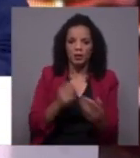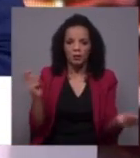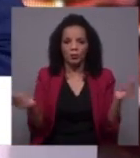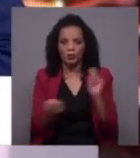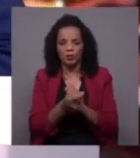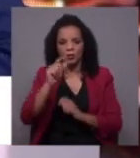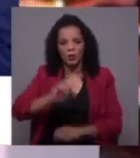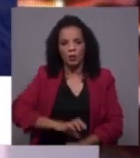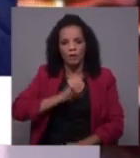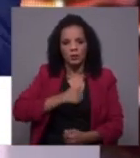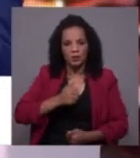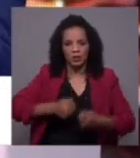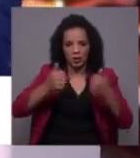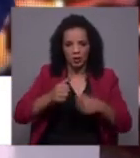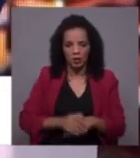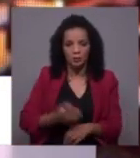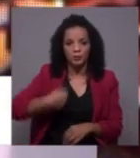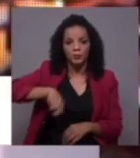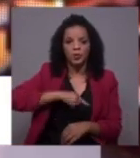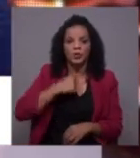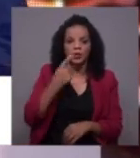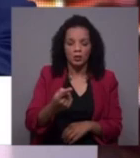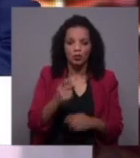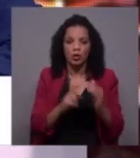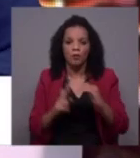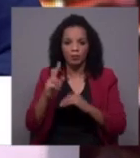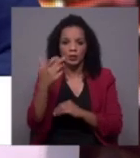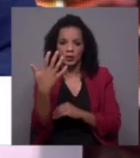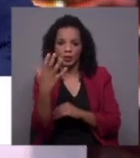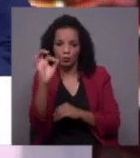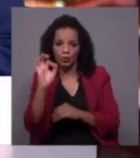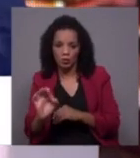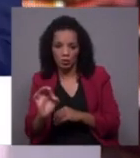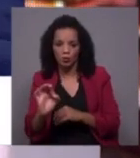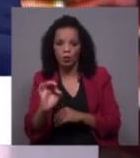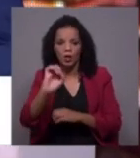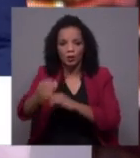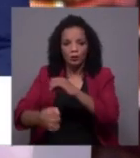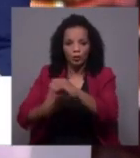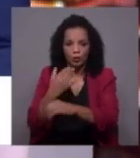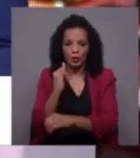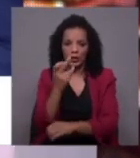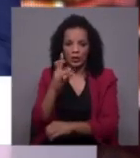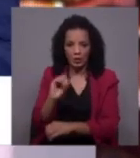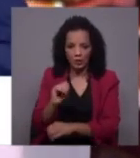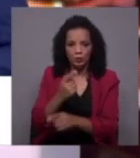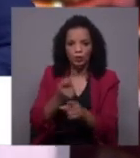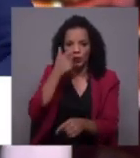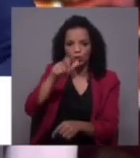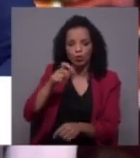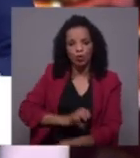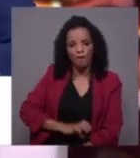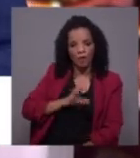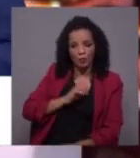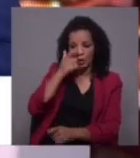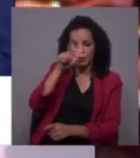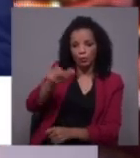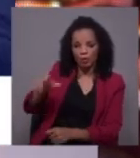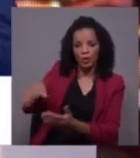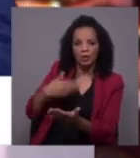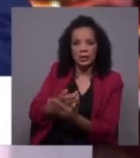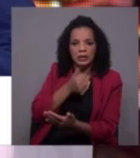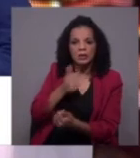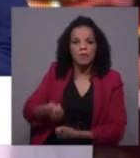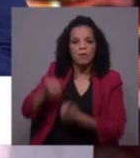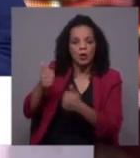e de confiança na cidade. Quando nós dizemos que aumentamos para 5% a devolução do IRS, estamos a dizer, nós confiamos nas pessoas. Nós achamos que as pessoas são quem melhor decide